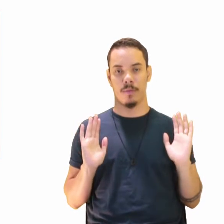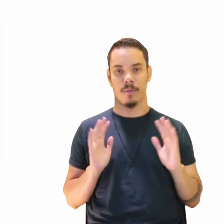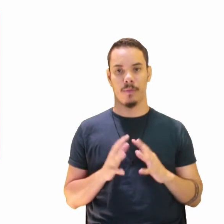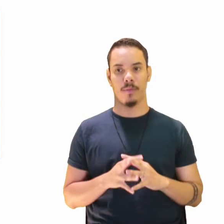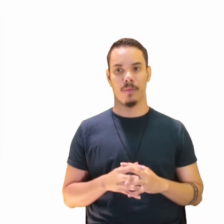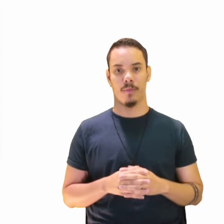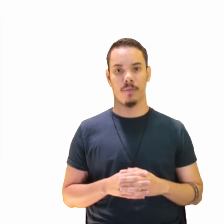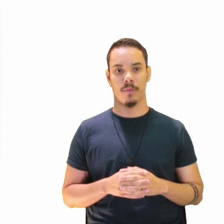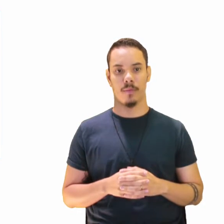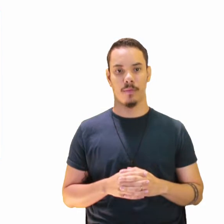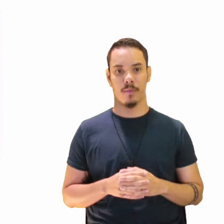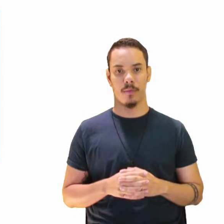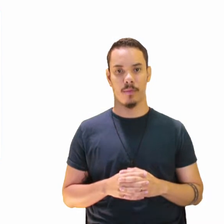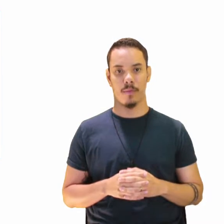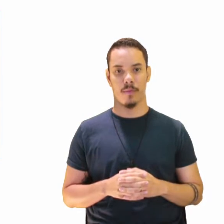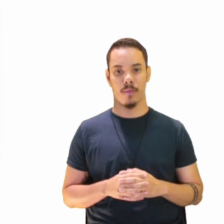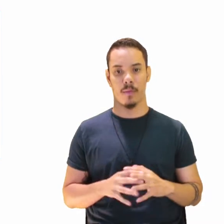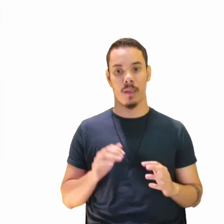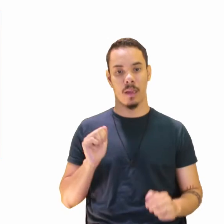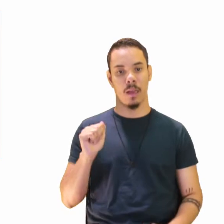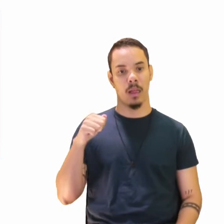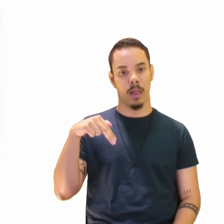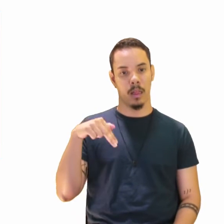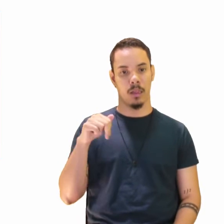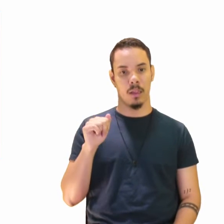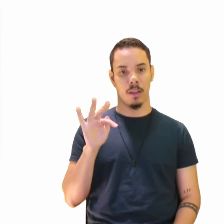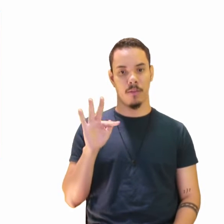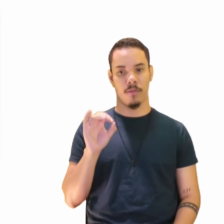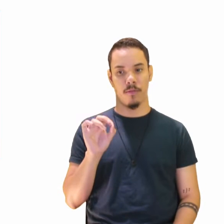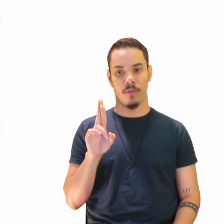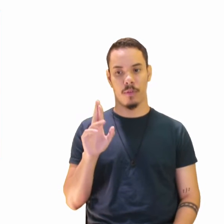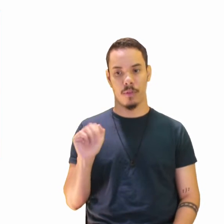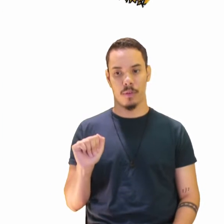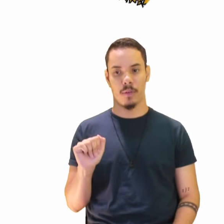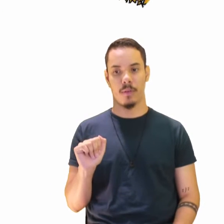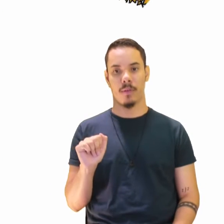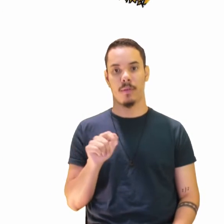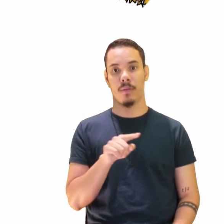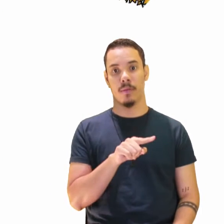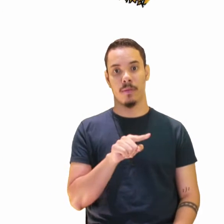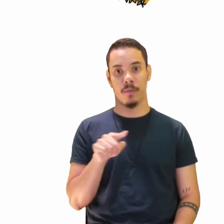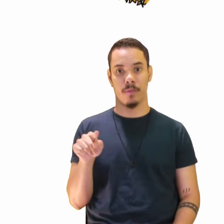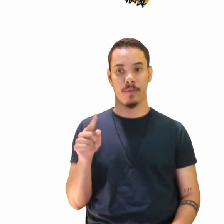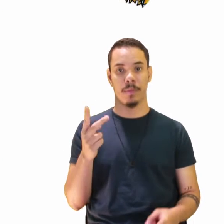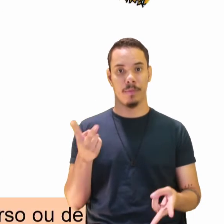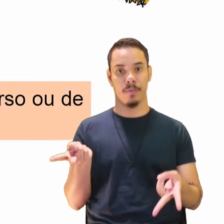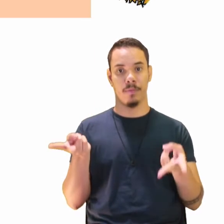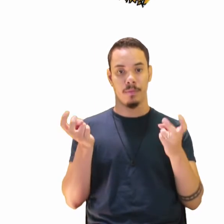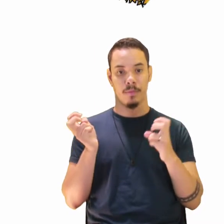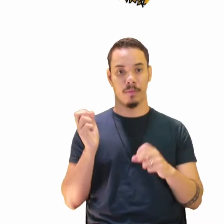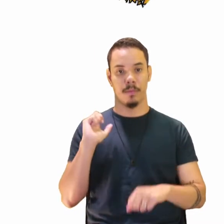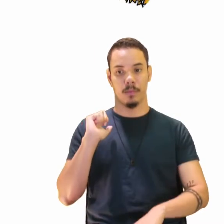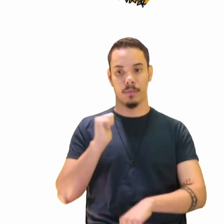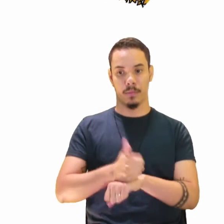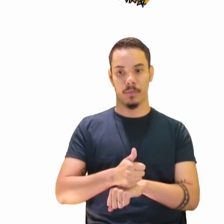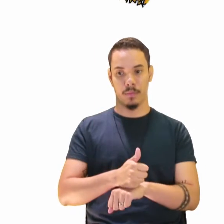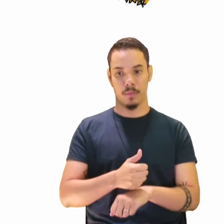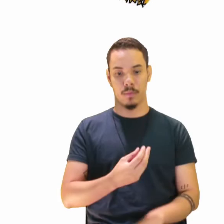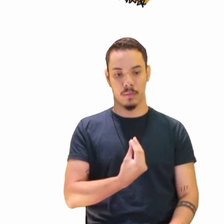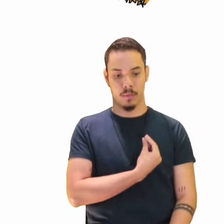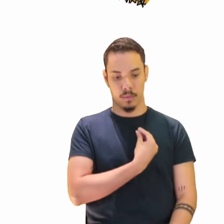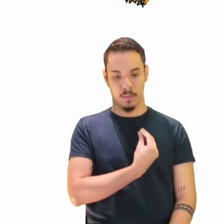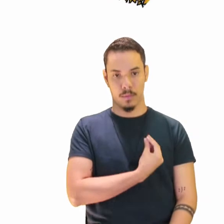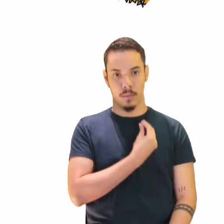aqui presente a anáfora. Aí você vai perceber, né, a presença, né, de expressões,